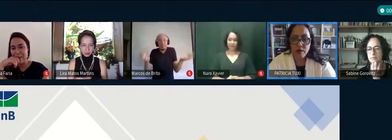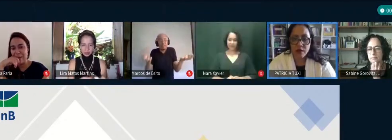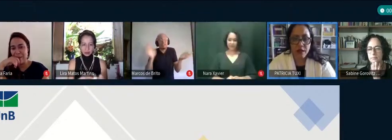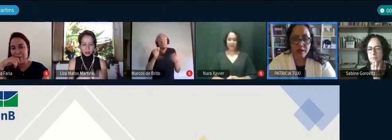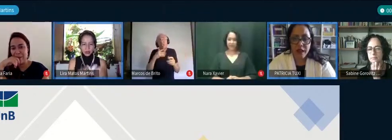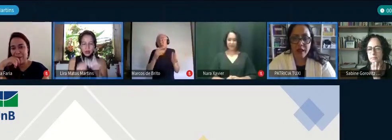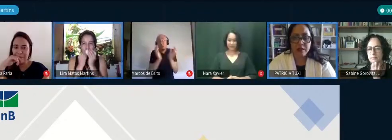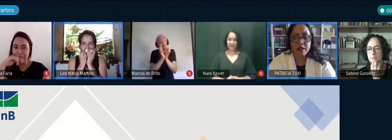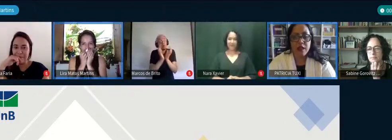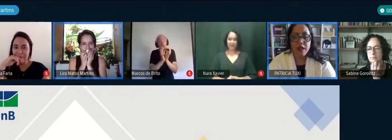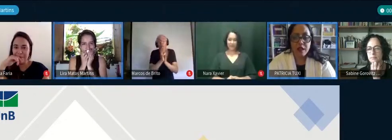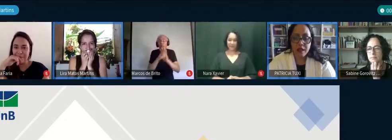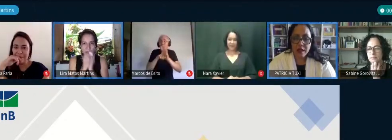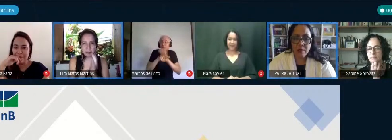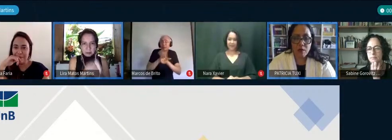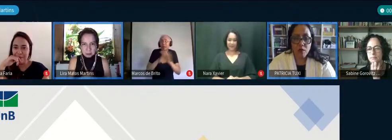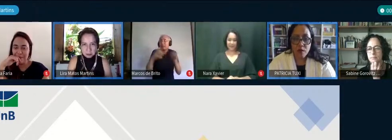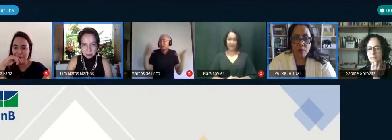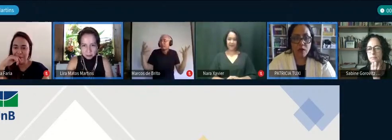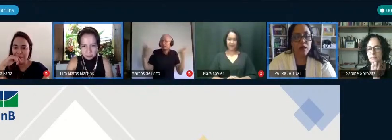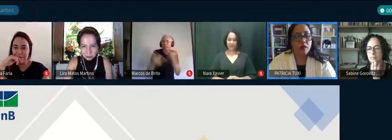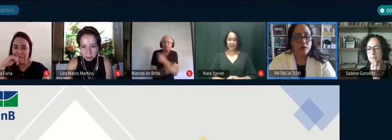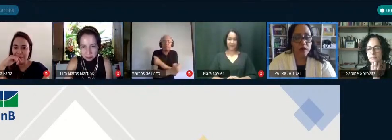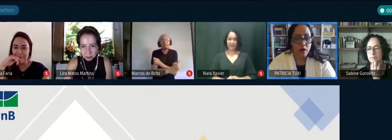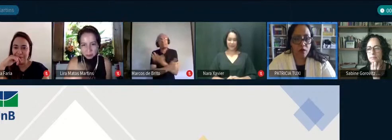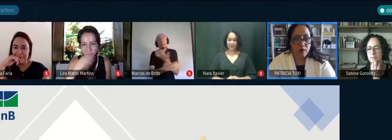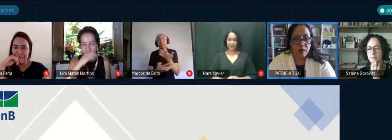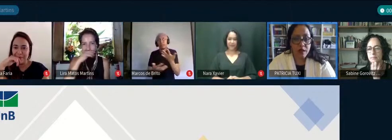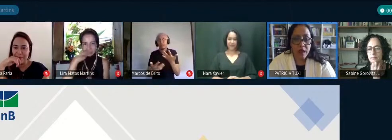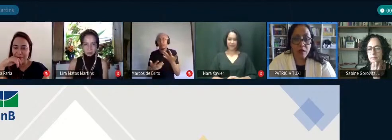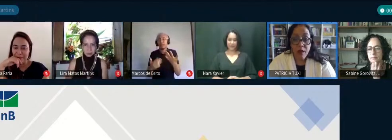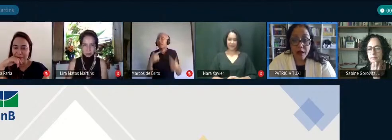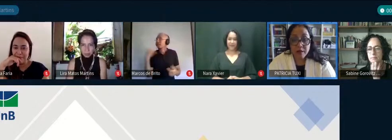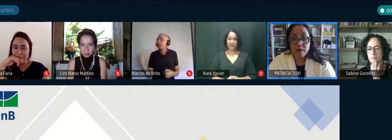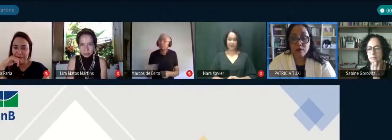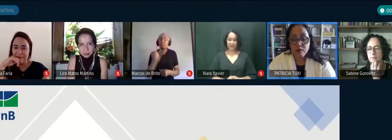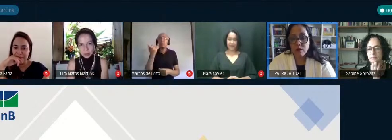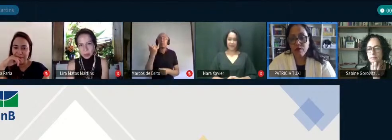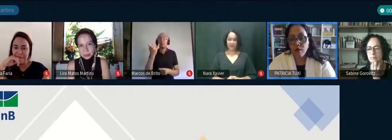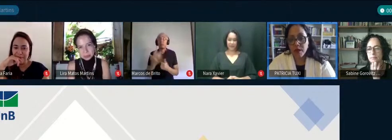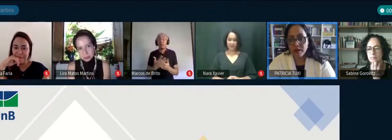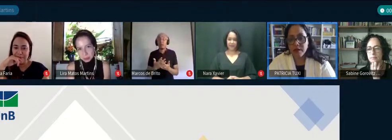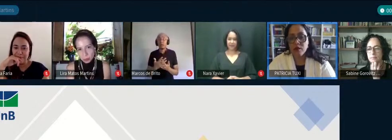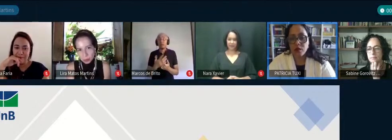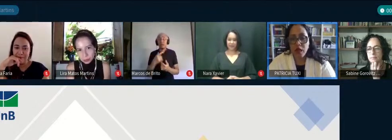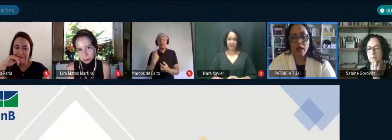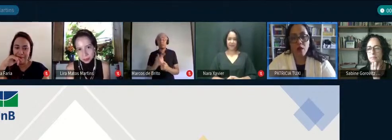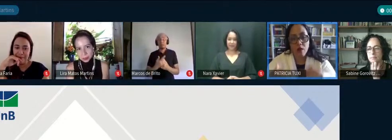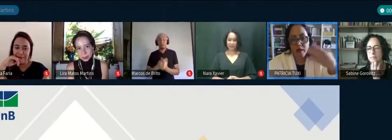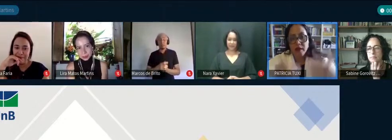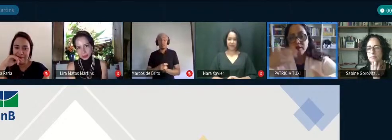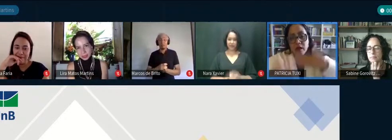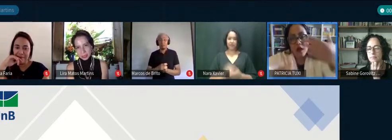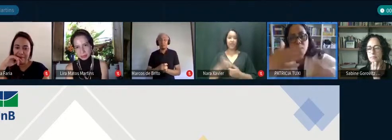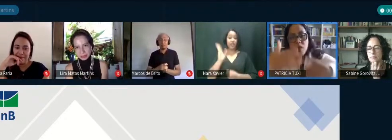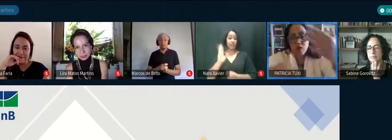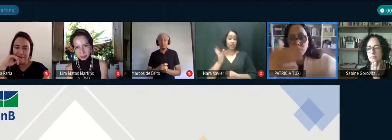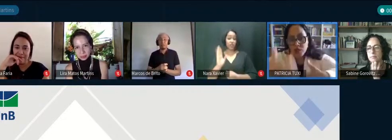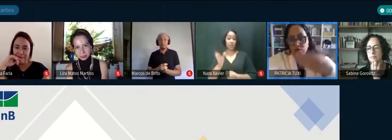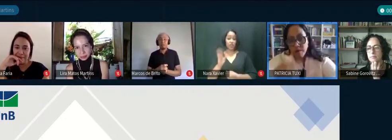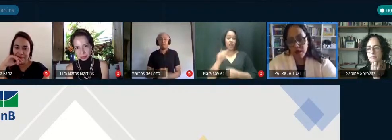pesquisa lindo, que é o Intertrad. É muito importante para nós, que é quase uma formação, já que